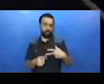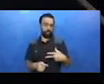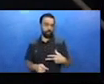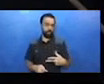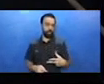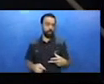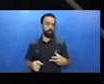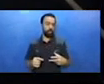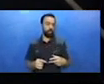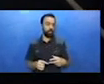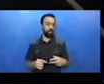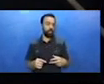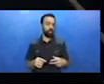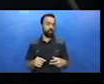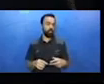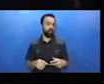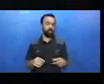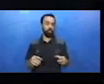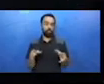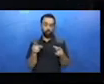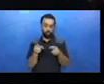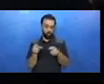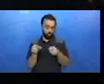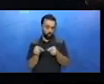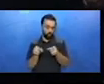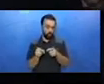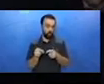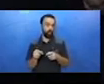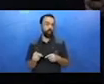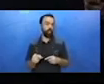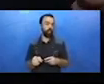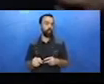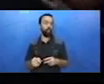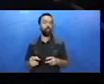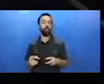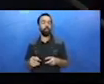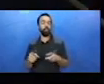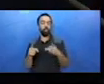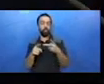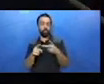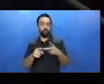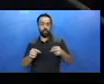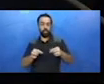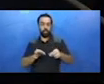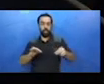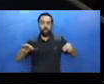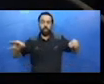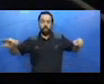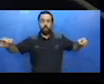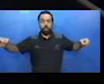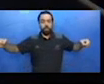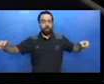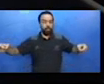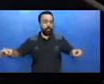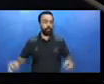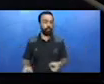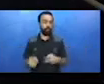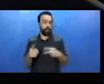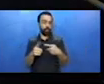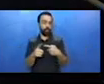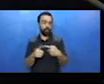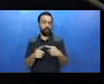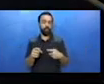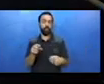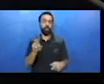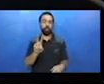é de 25 metros. E, além disso, existe a piscina maior, que é a piscina longa, que é a piscina olímpica, que ela tem um comprimento de 50 metros, que é uma